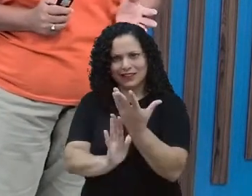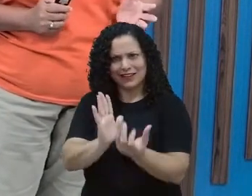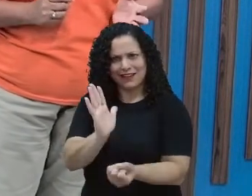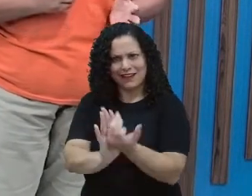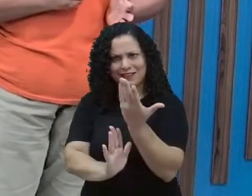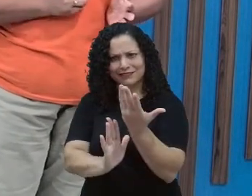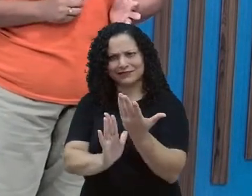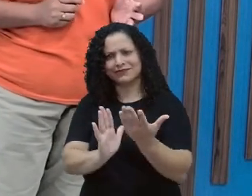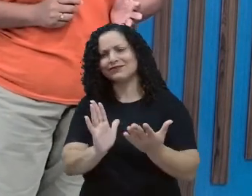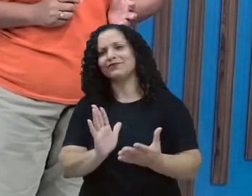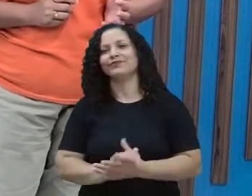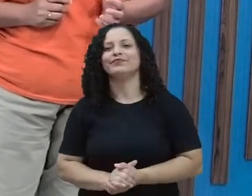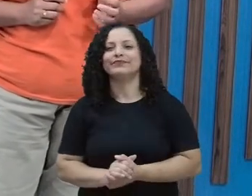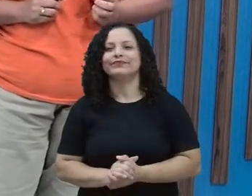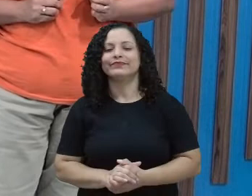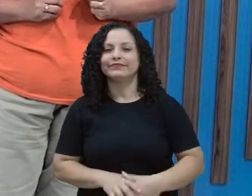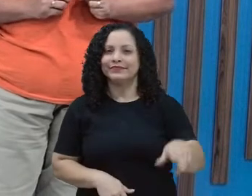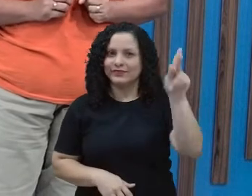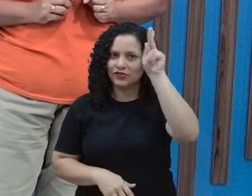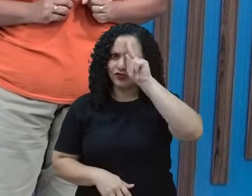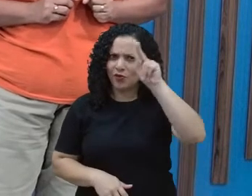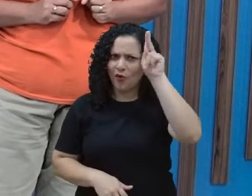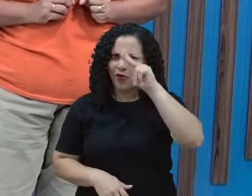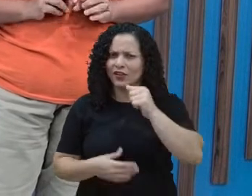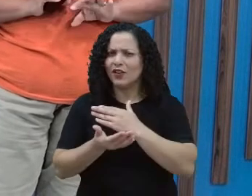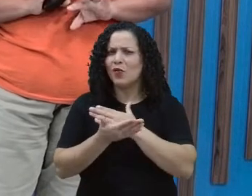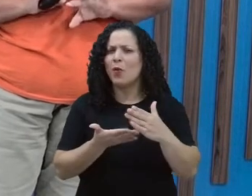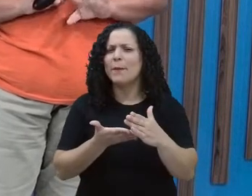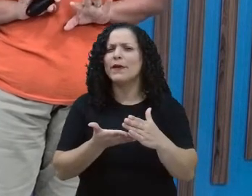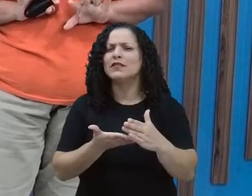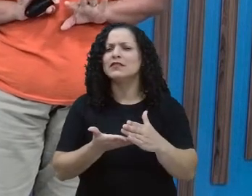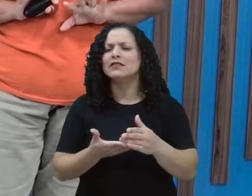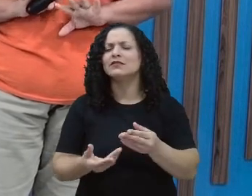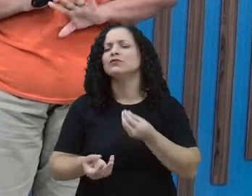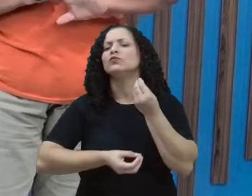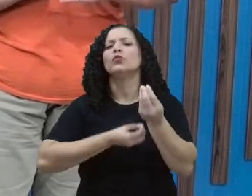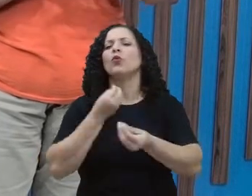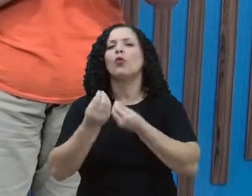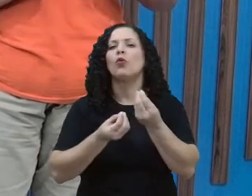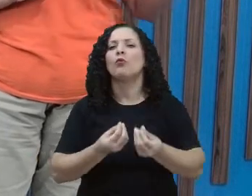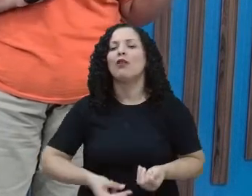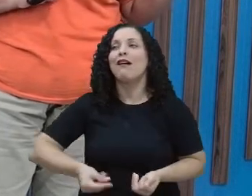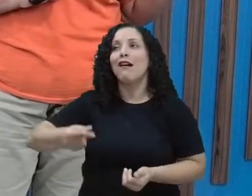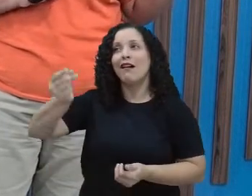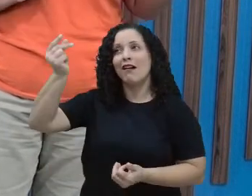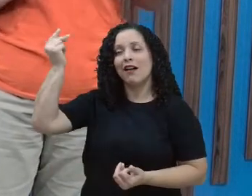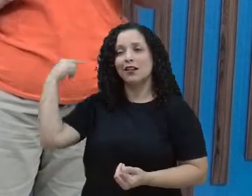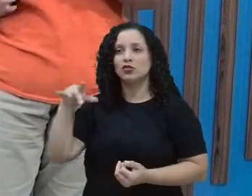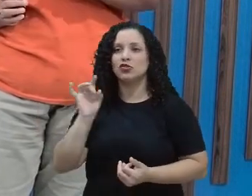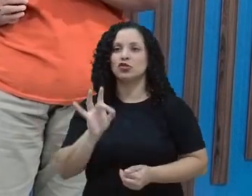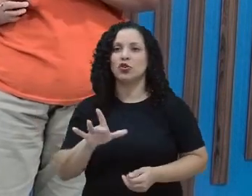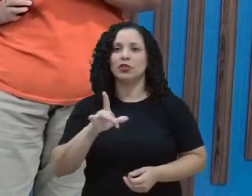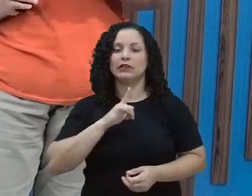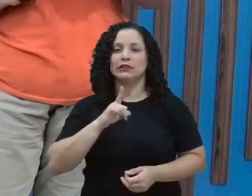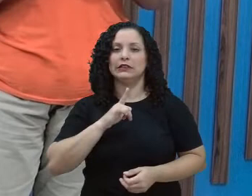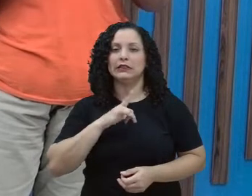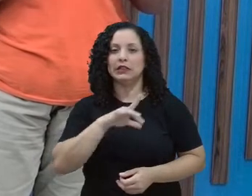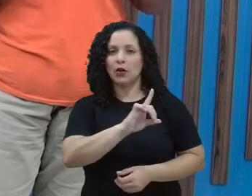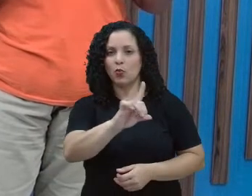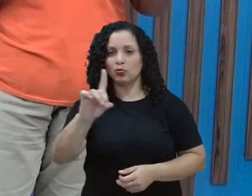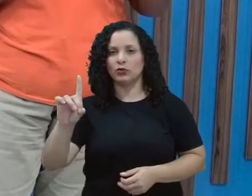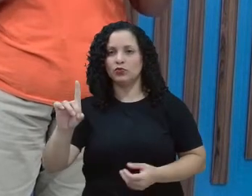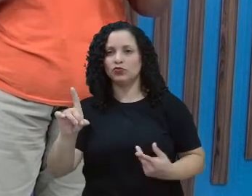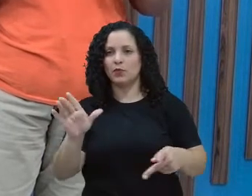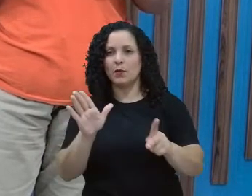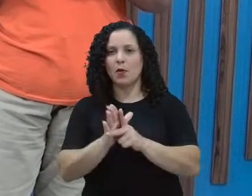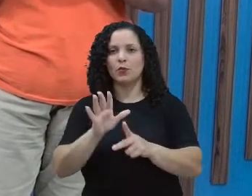Maué. Essa história começa assim. No começo, só existia Tupana, o deus do bem, e